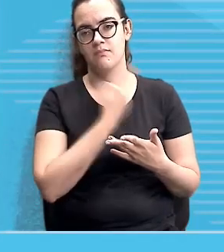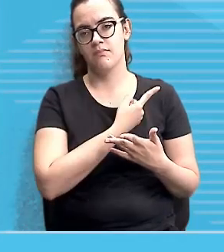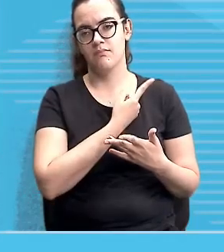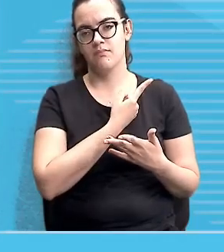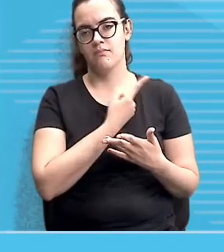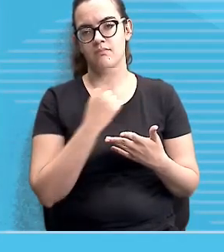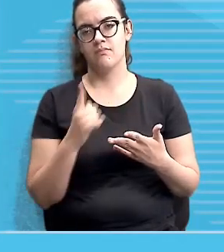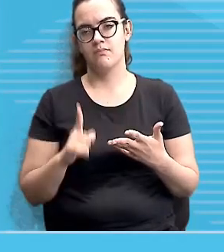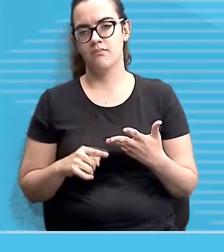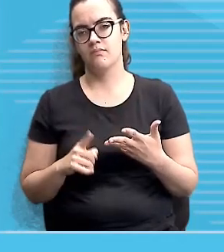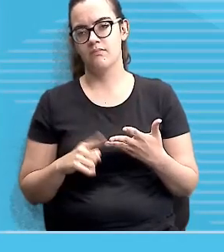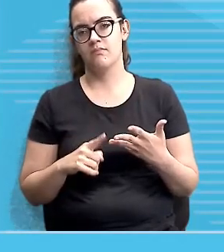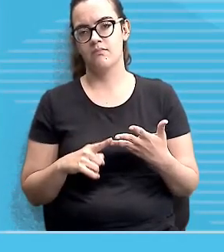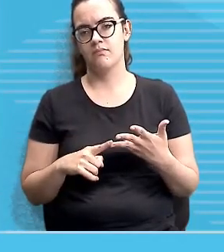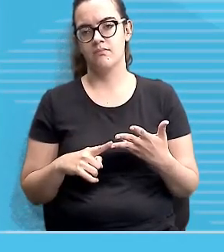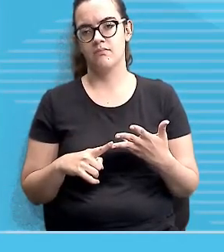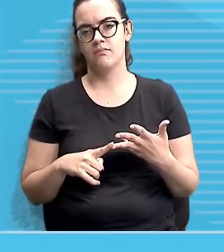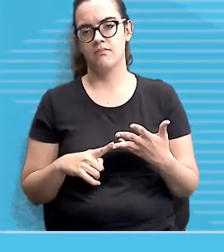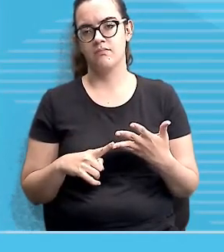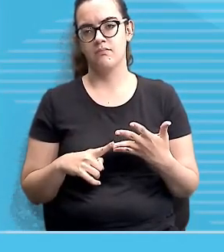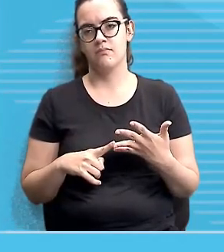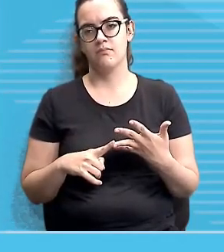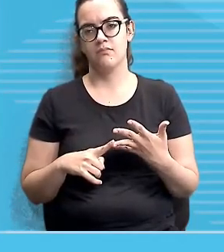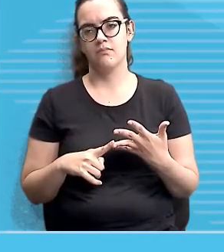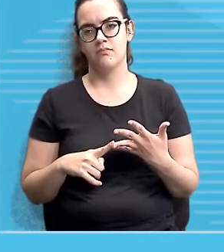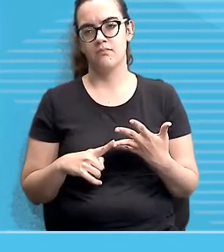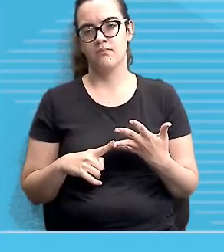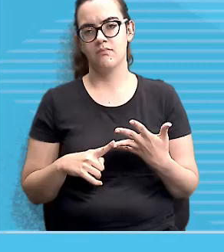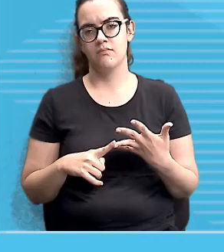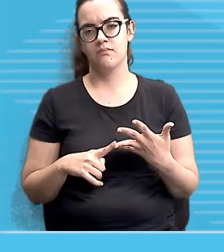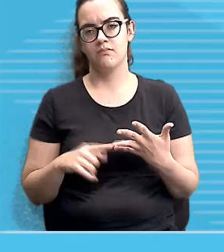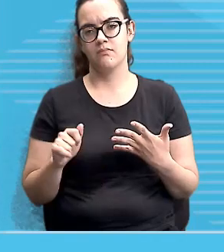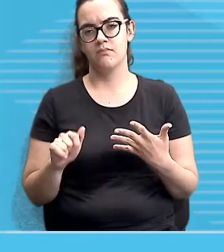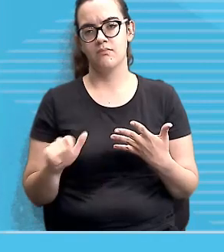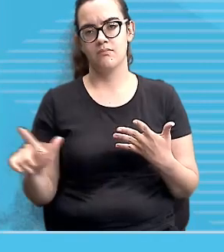e em quarto em qual o minho